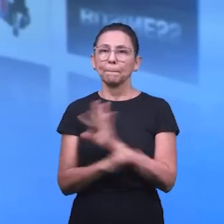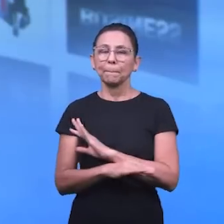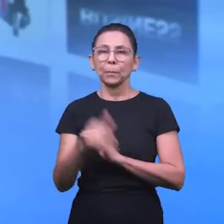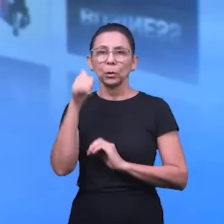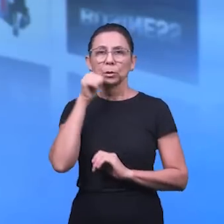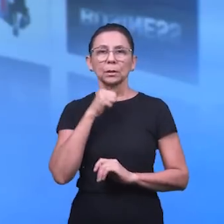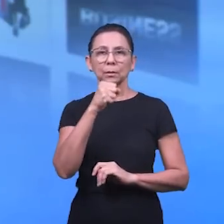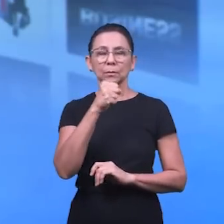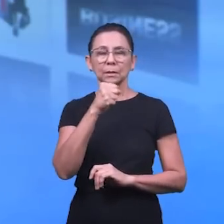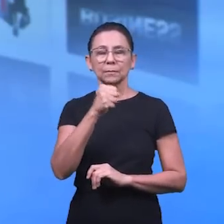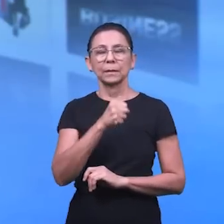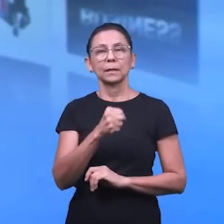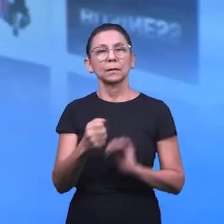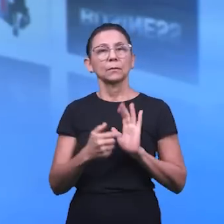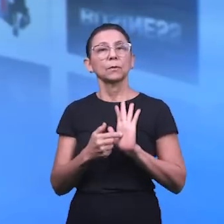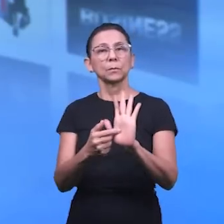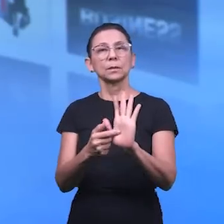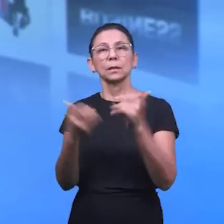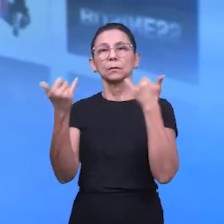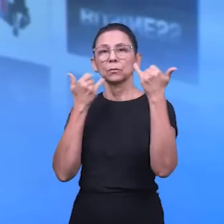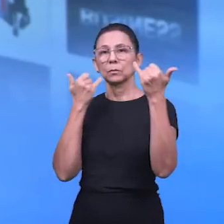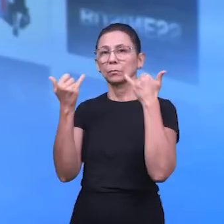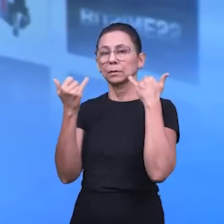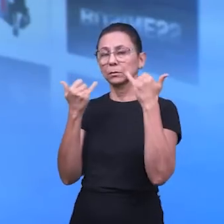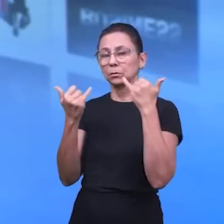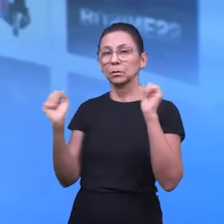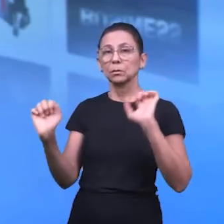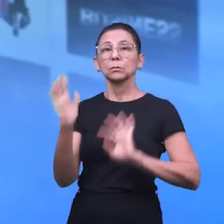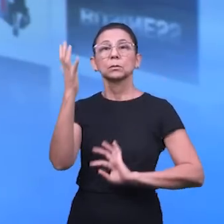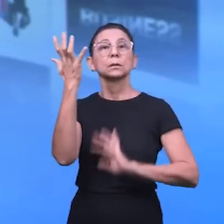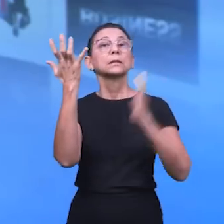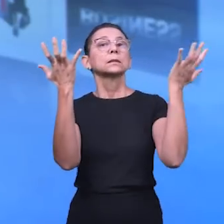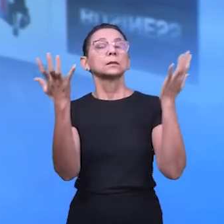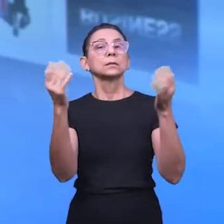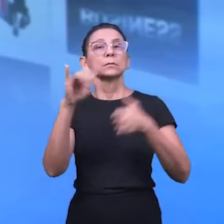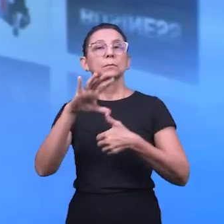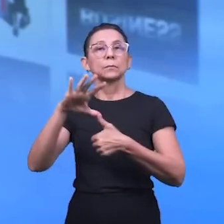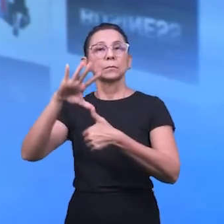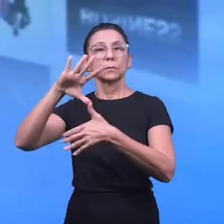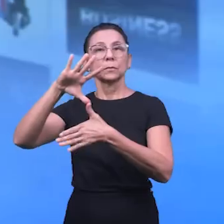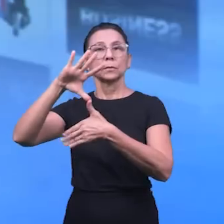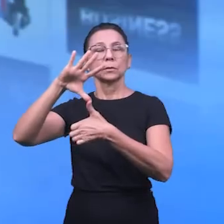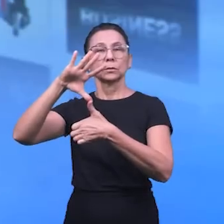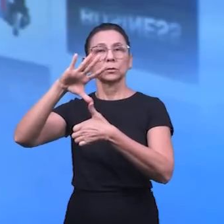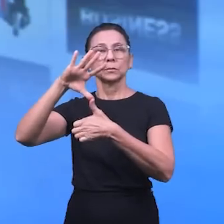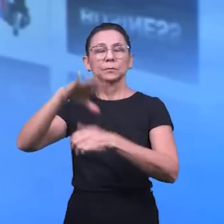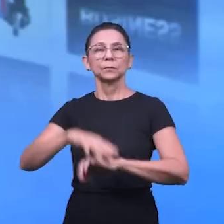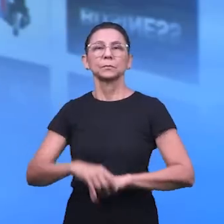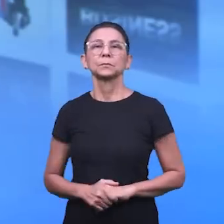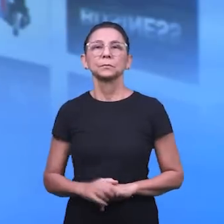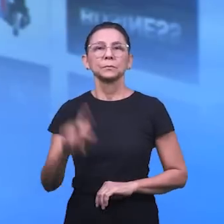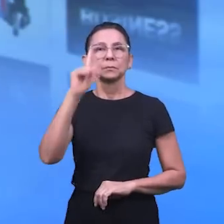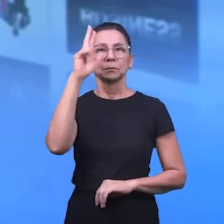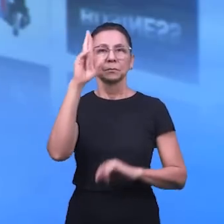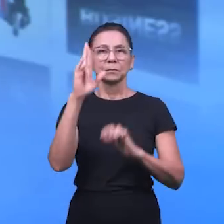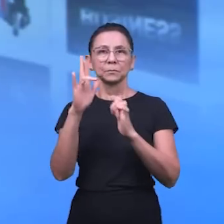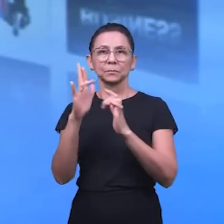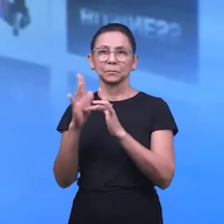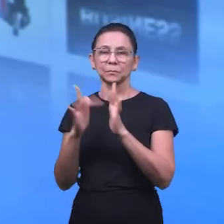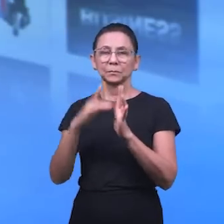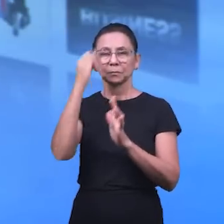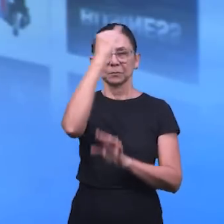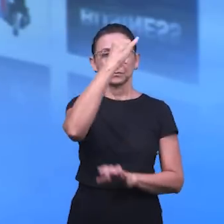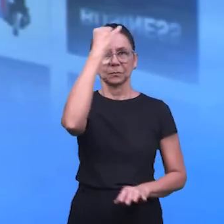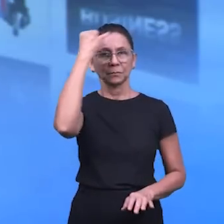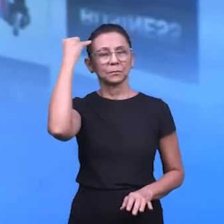prontinha, ela já está pronta, a jornalista Isabela Peuto trazendo todas as informações, vai falar agora com a gente sobre os acontecimentos na América do Norte.